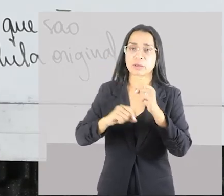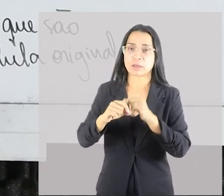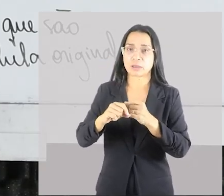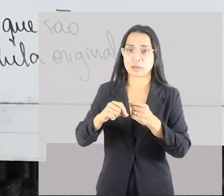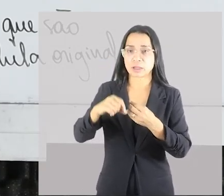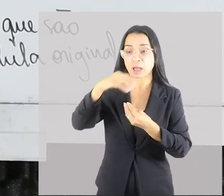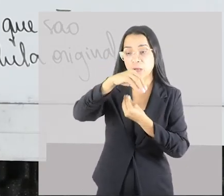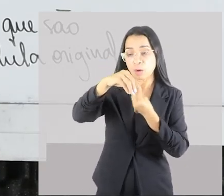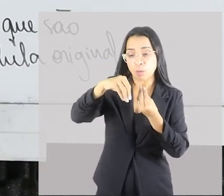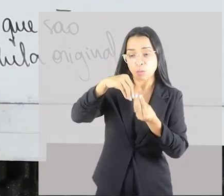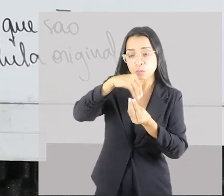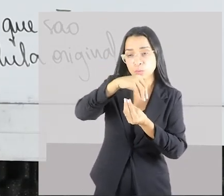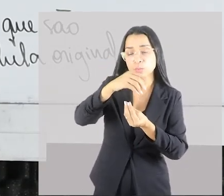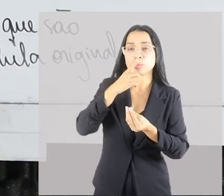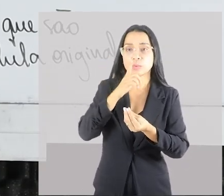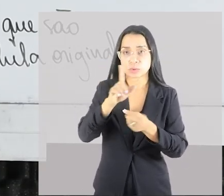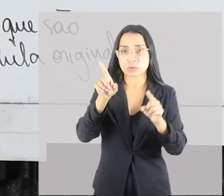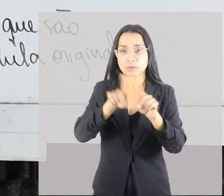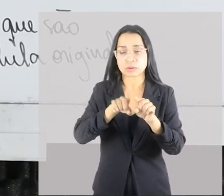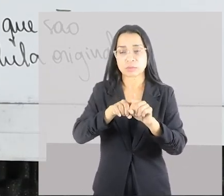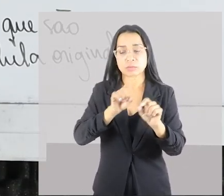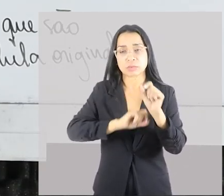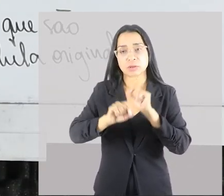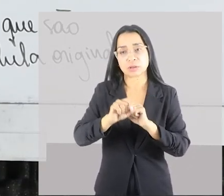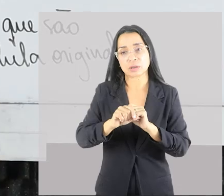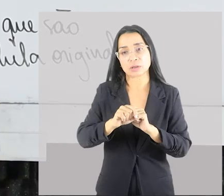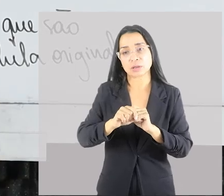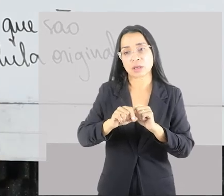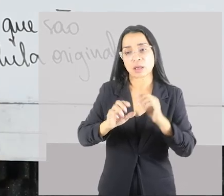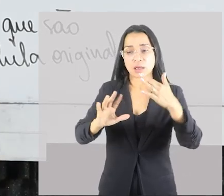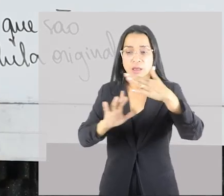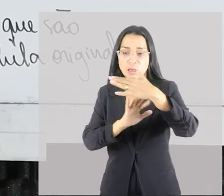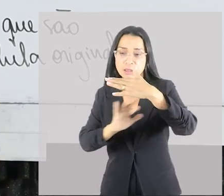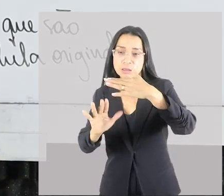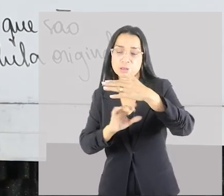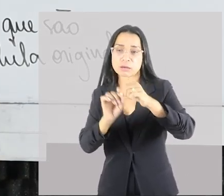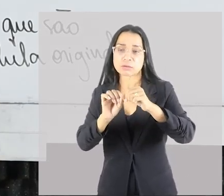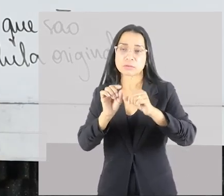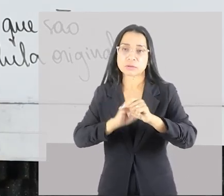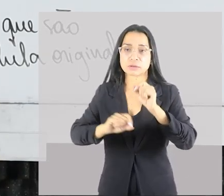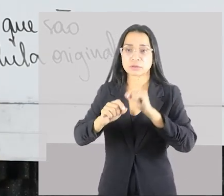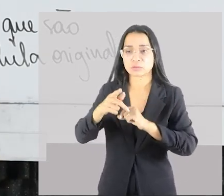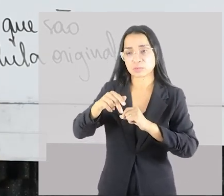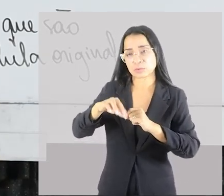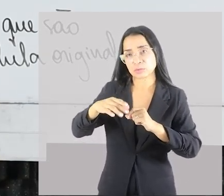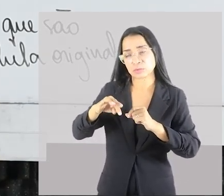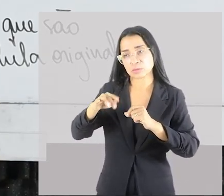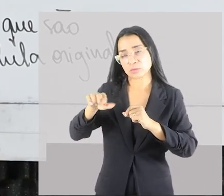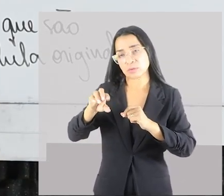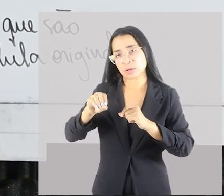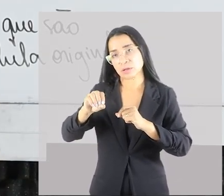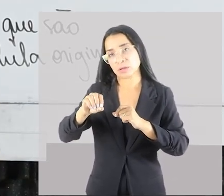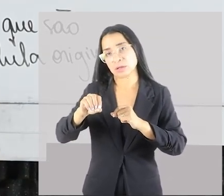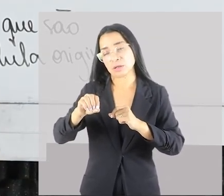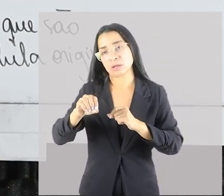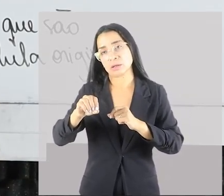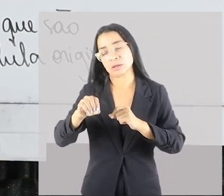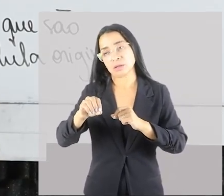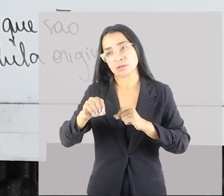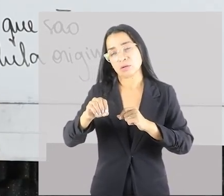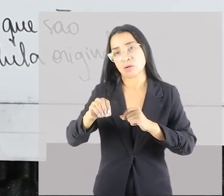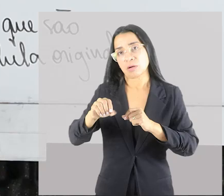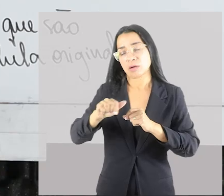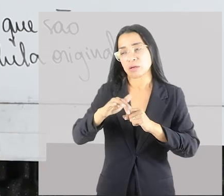fungos conseguem fazer isso também, né? As algas fazem isso, os protozoários fazem isso e até mesmo